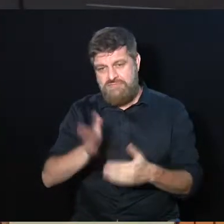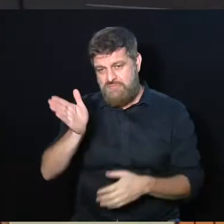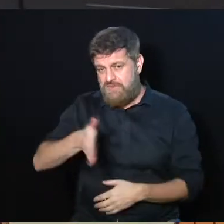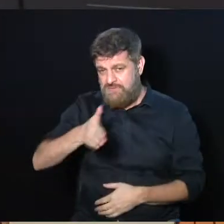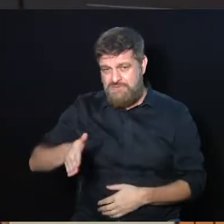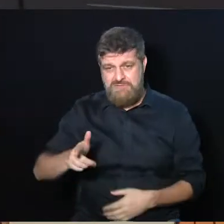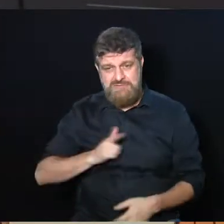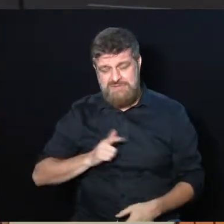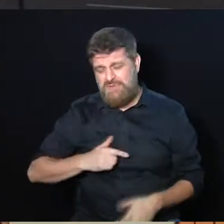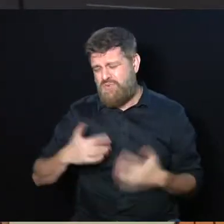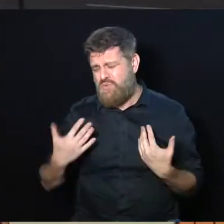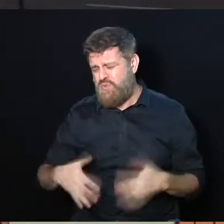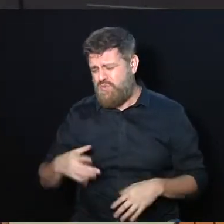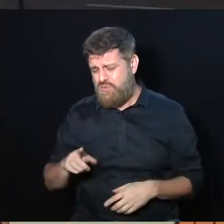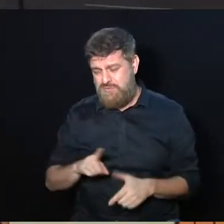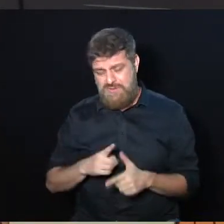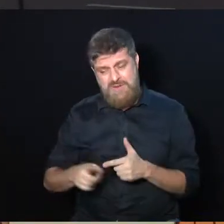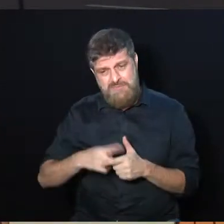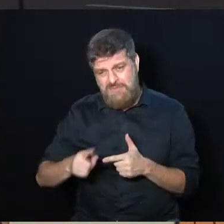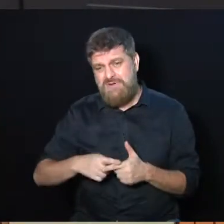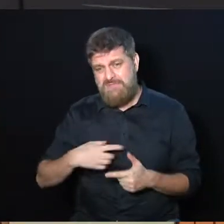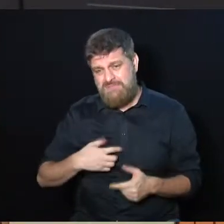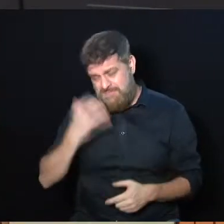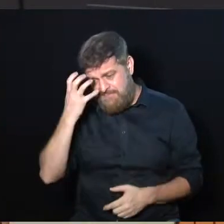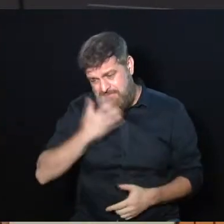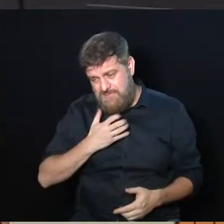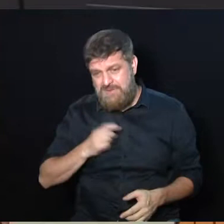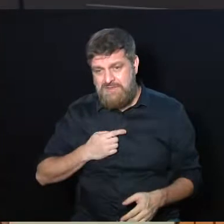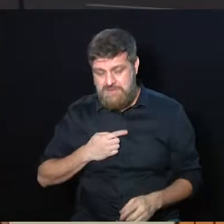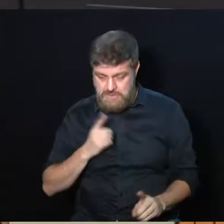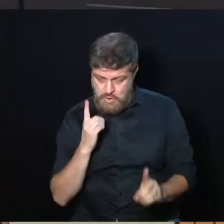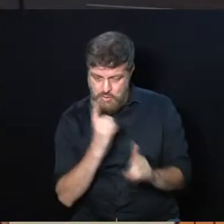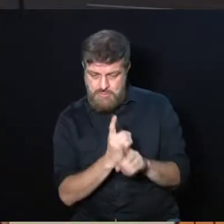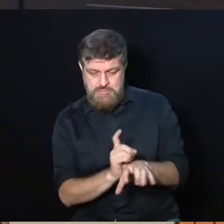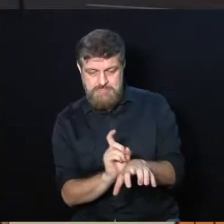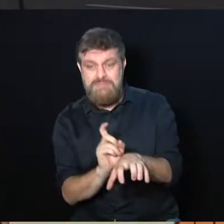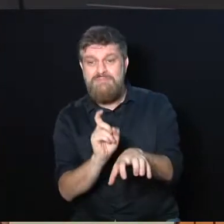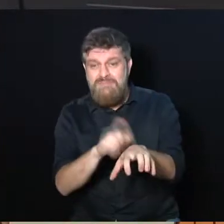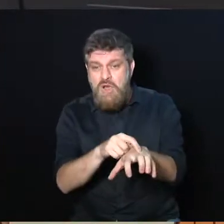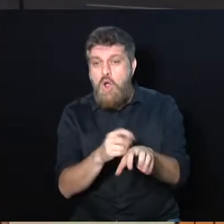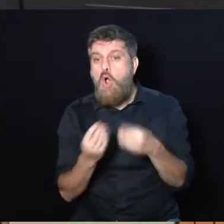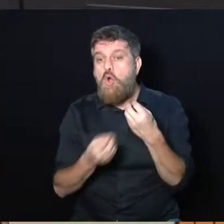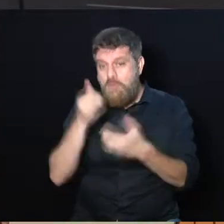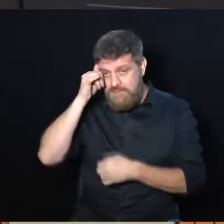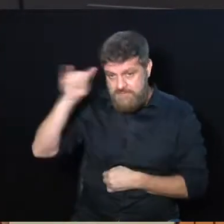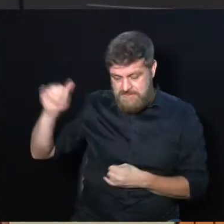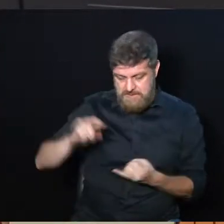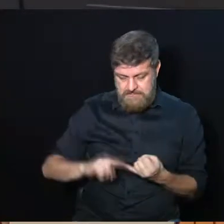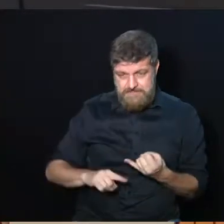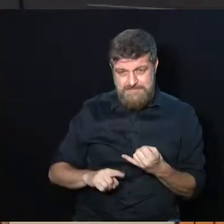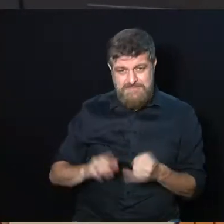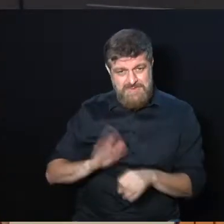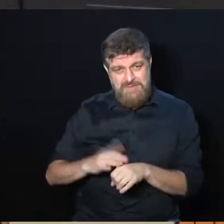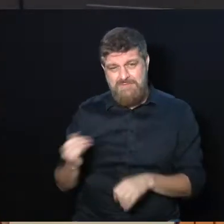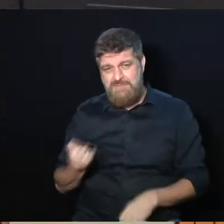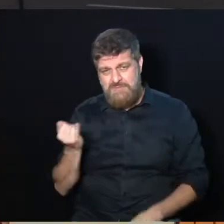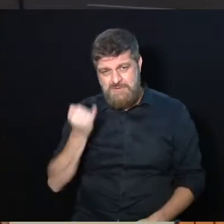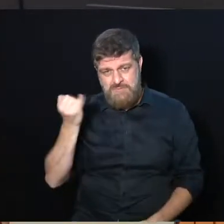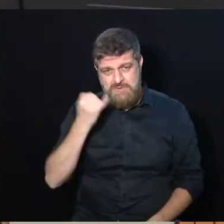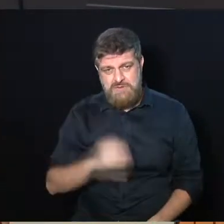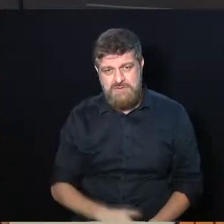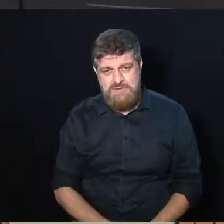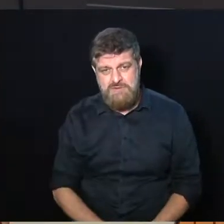ainda. Então, o que é importante é isso, é que diante de um acidente, primeiro, como é que eu faço para evitar? Mais importante, quer